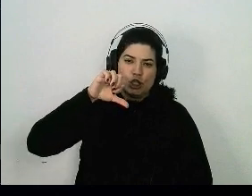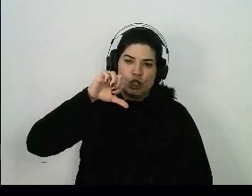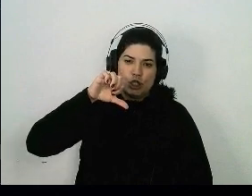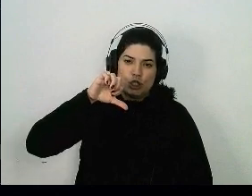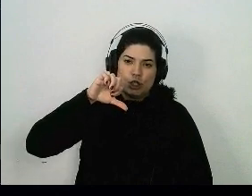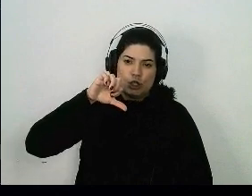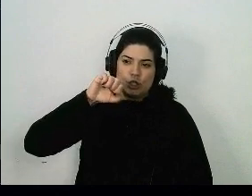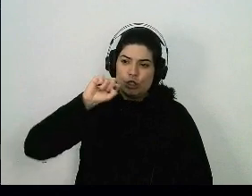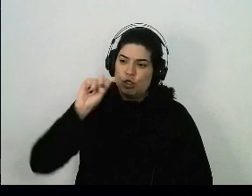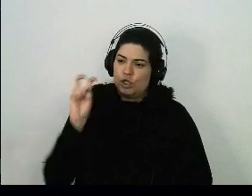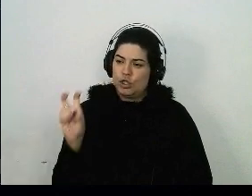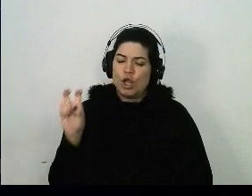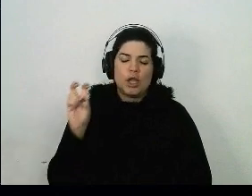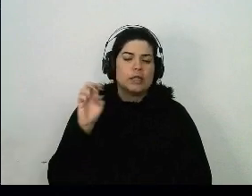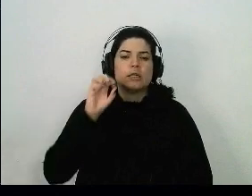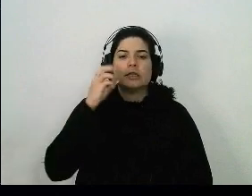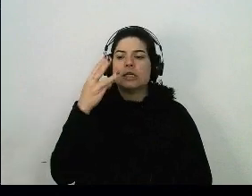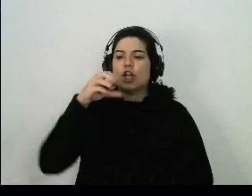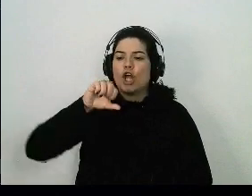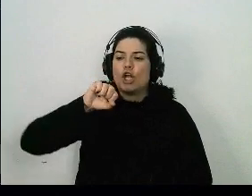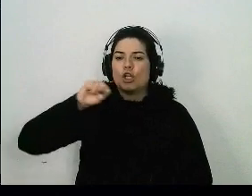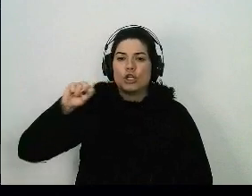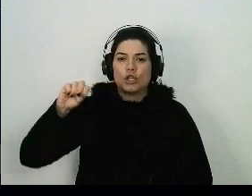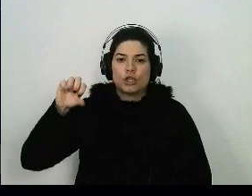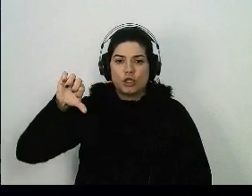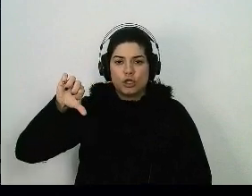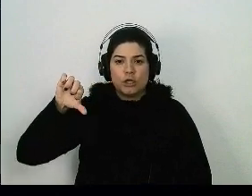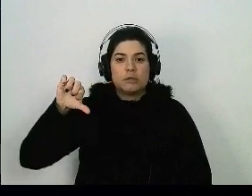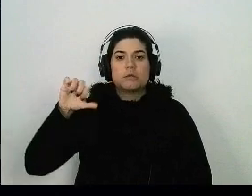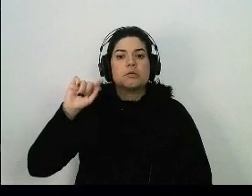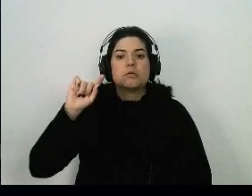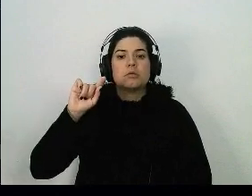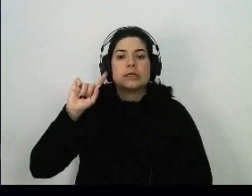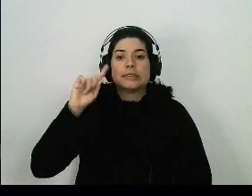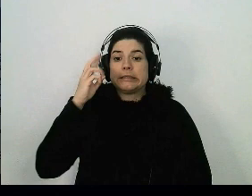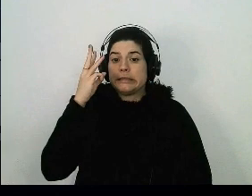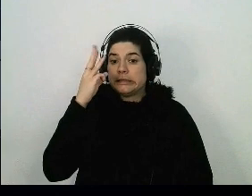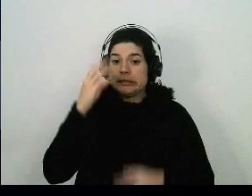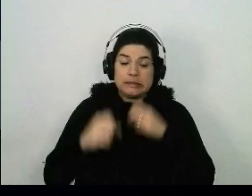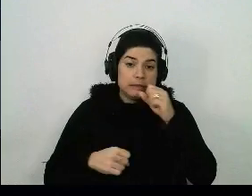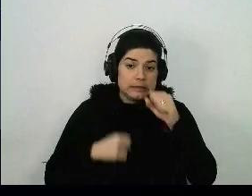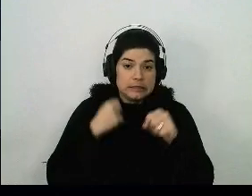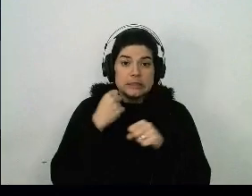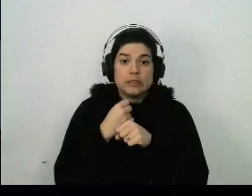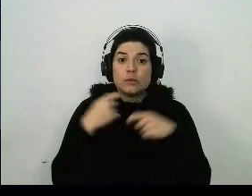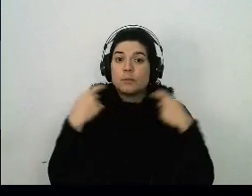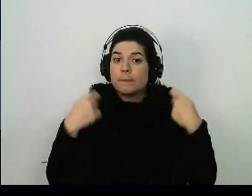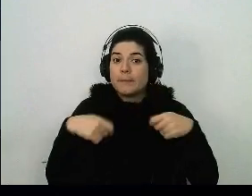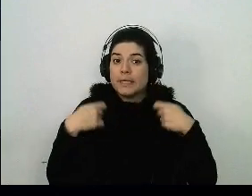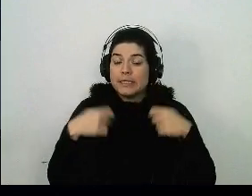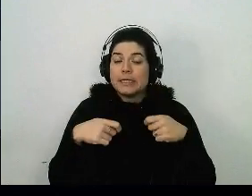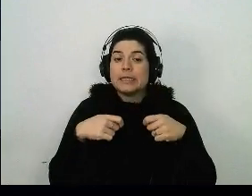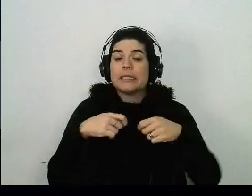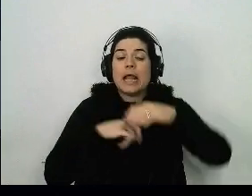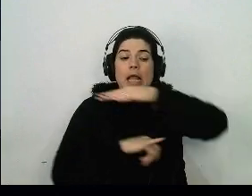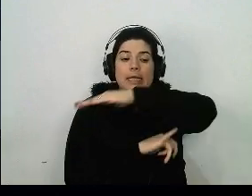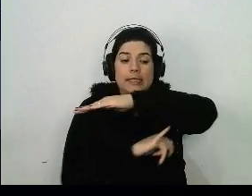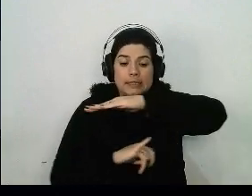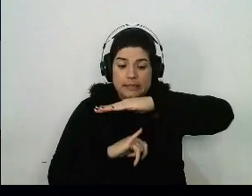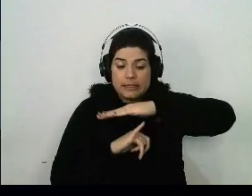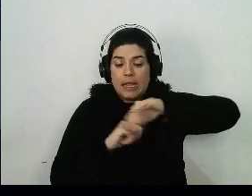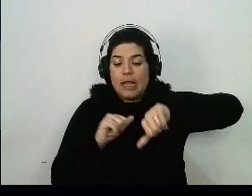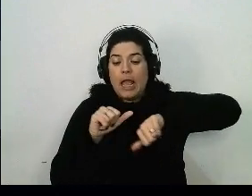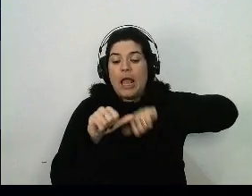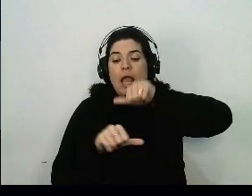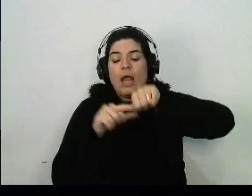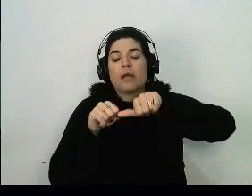39.989, daqui a 3 anos, a gente vai precisar atualizar nossa infra. Então, custo que é corrente na